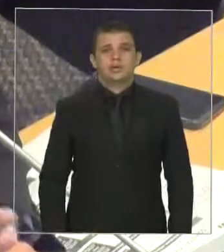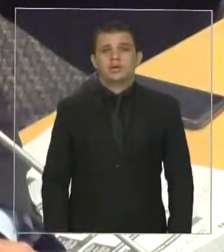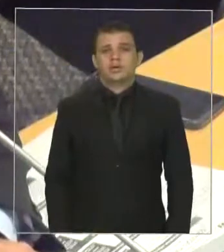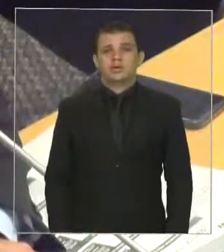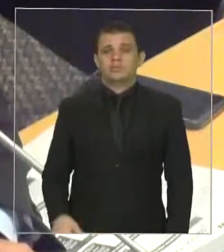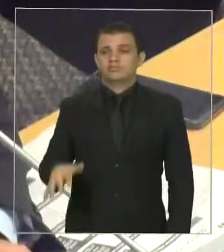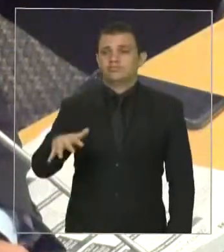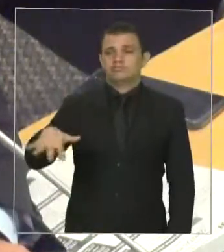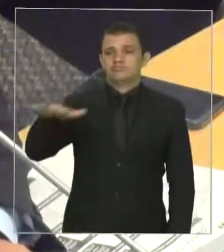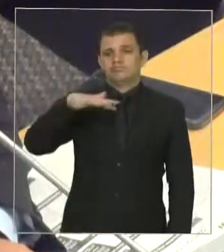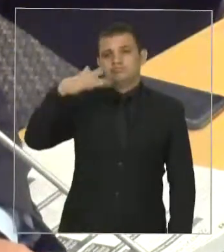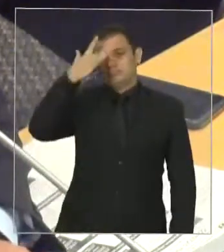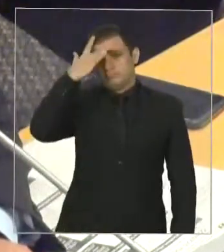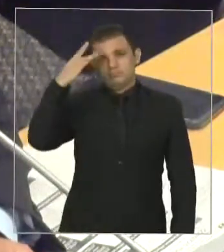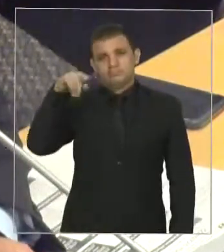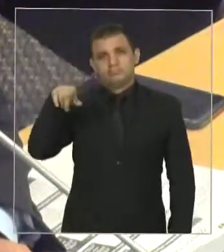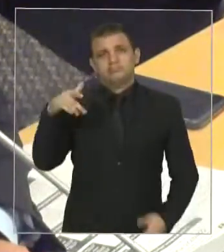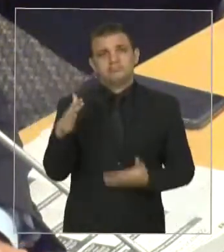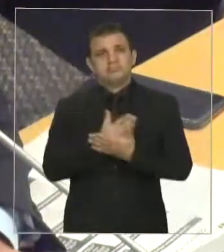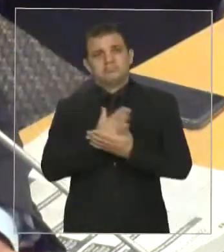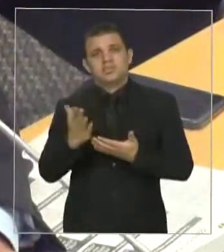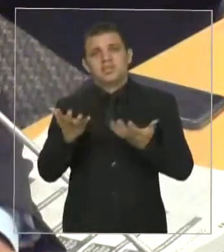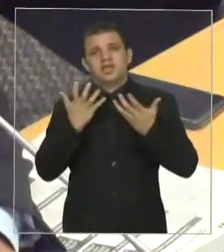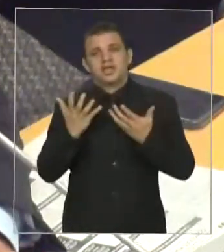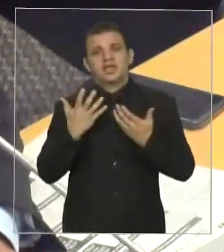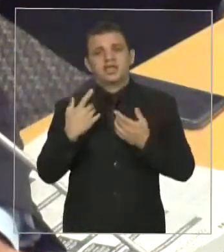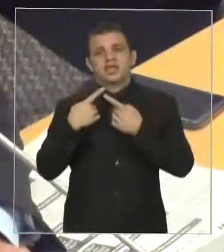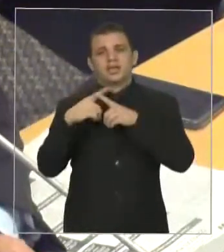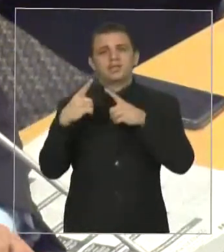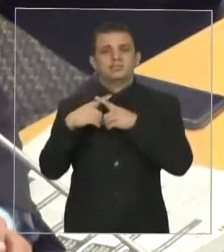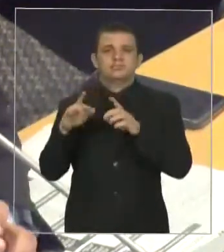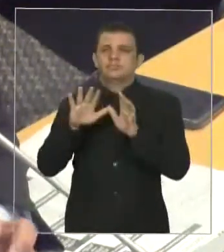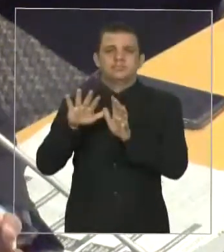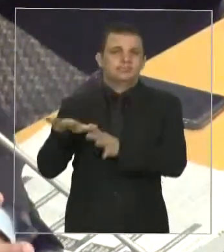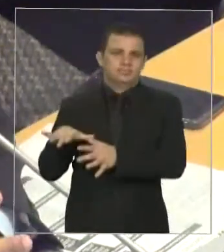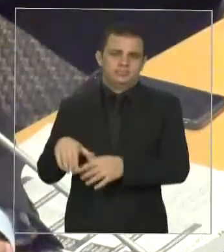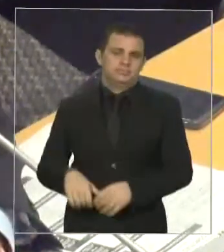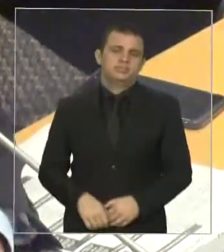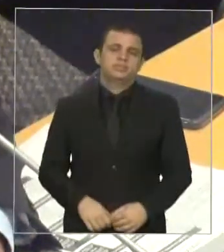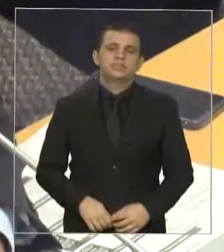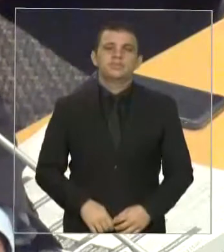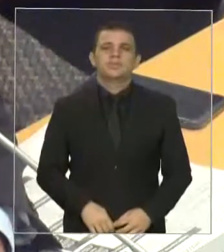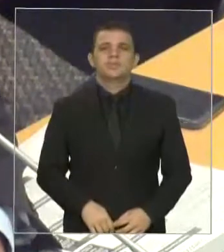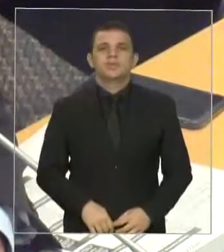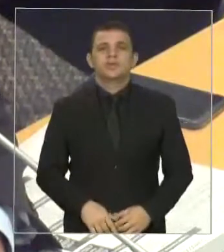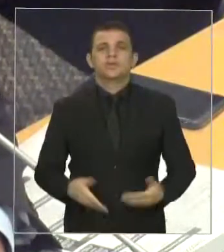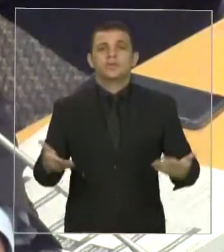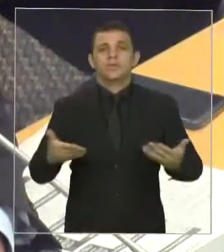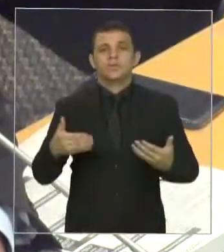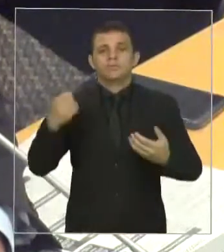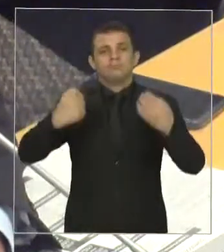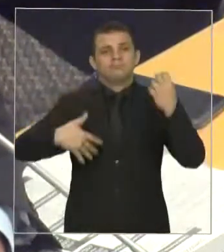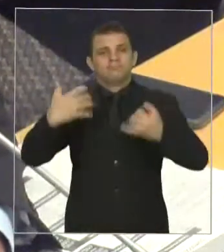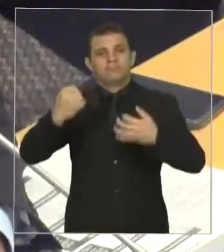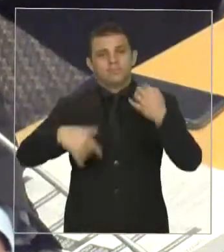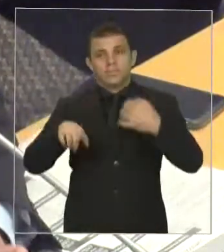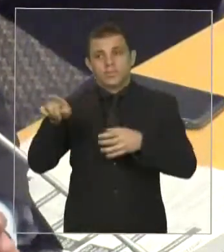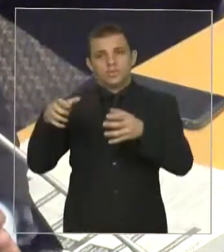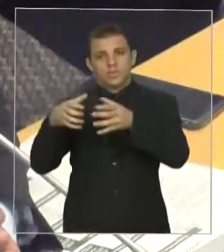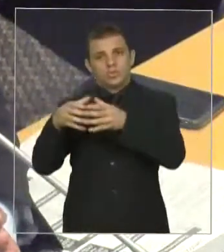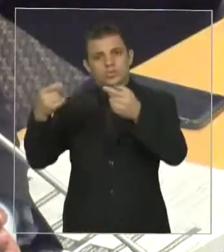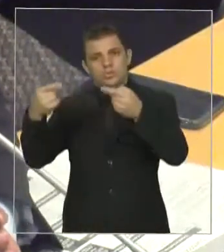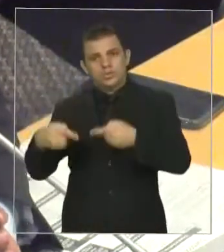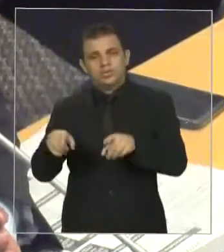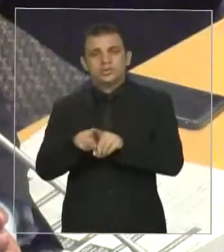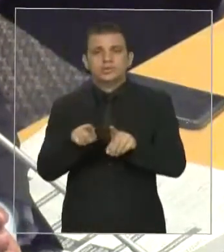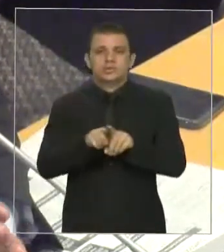que procuram negar o que está sendo feito. O que tem sido colocado, tanto pela oposição como pela